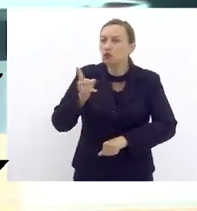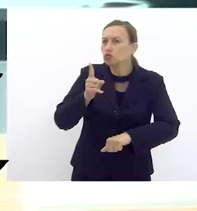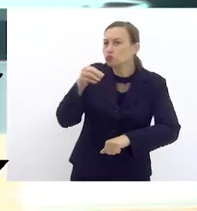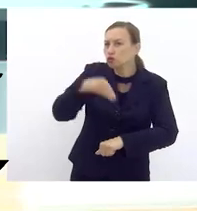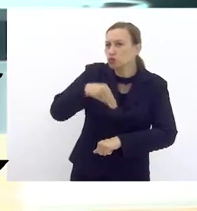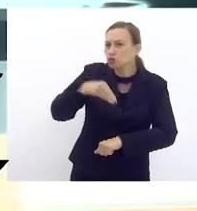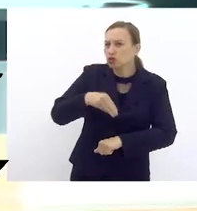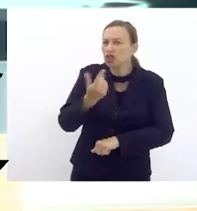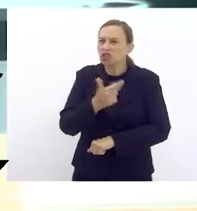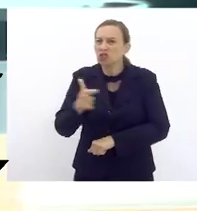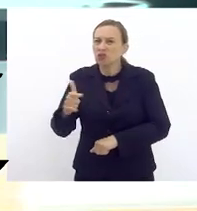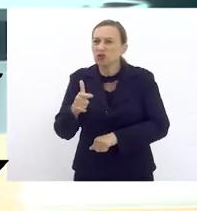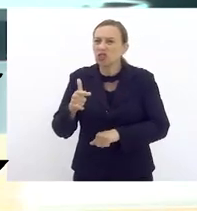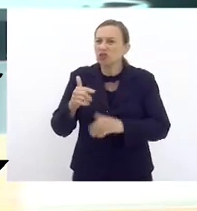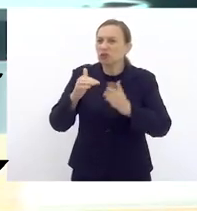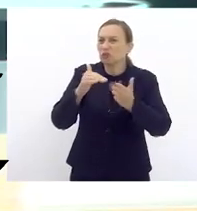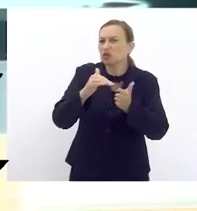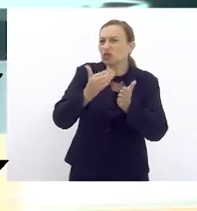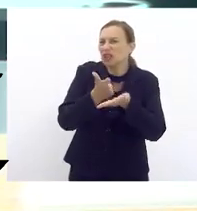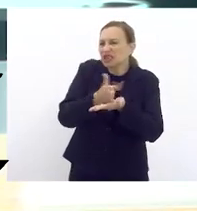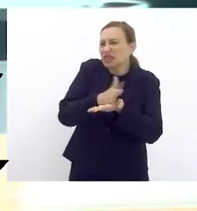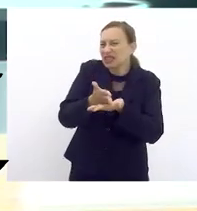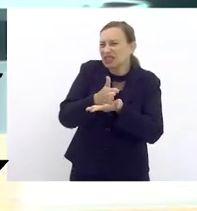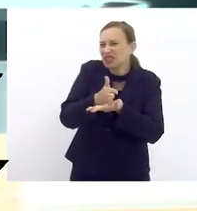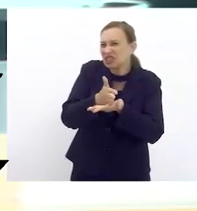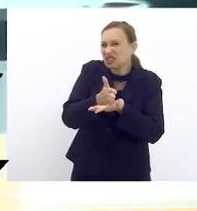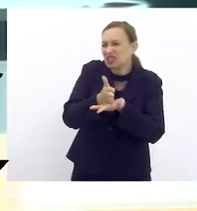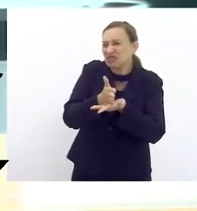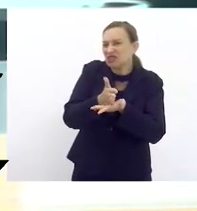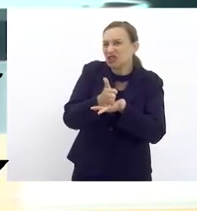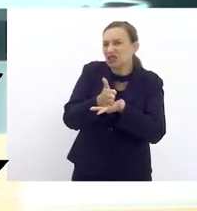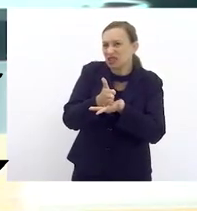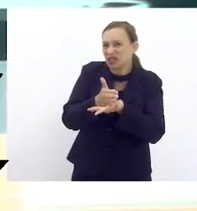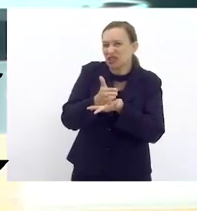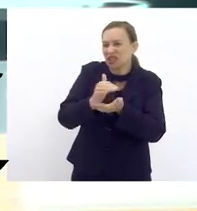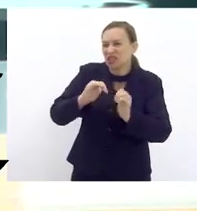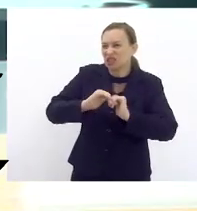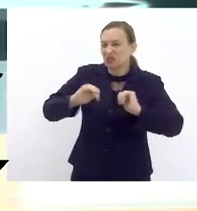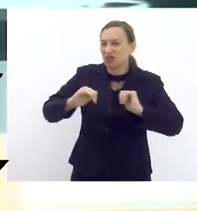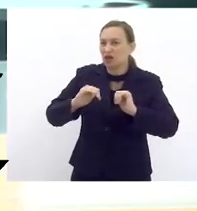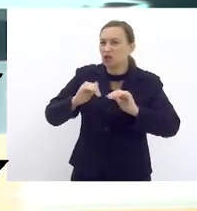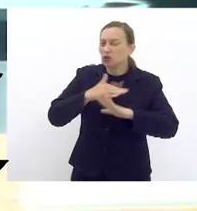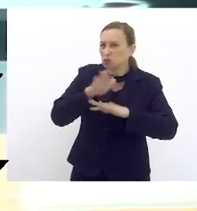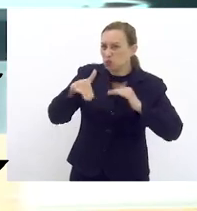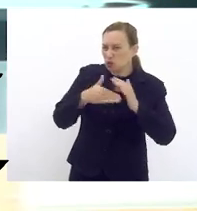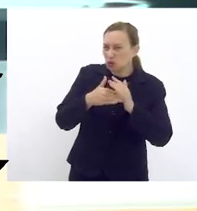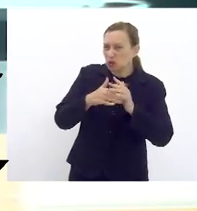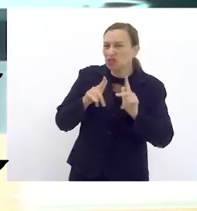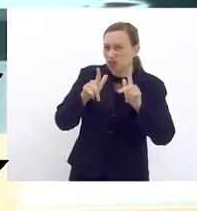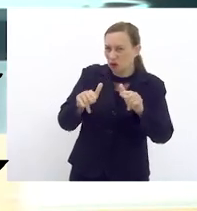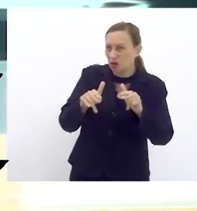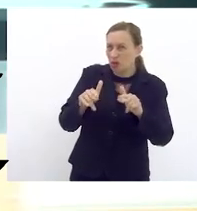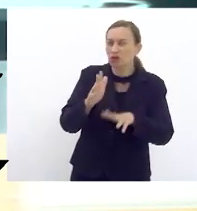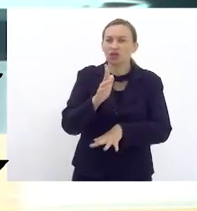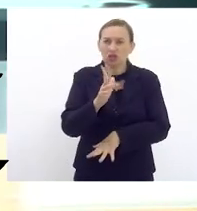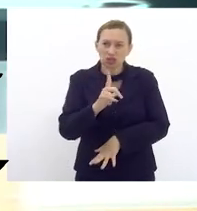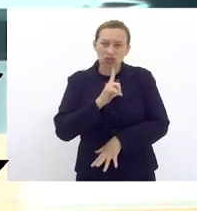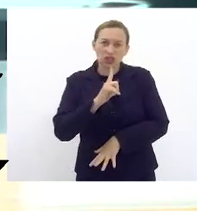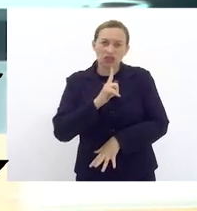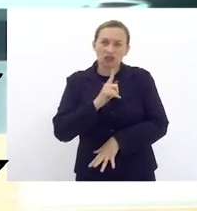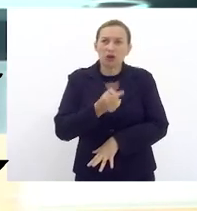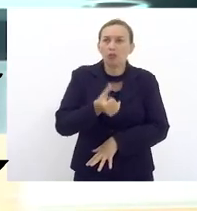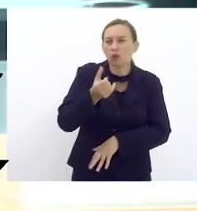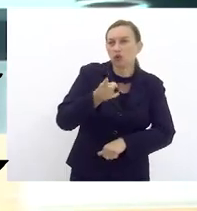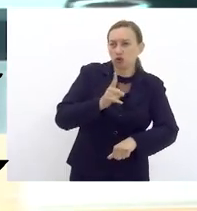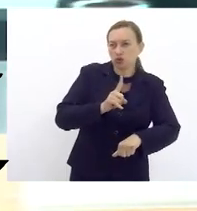de que não temos que dividir porque somos todos iguais né Vocês lembram que isso passou aqui a poucos minutos